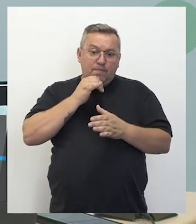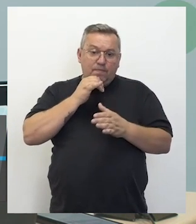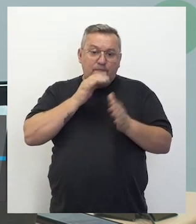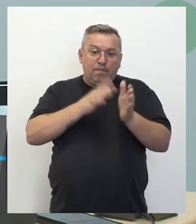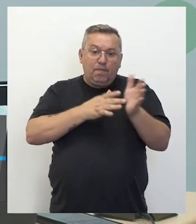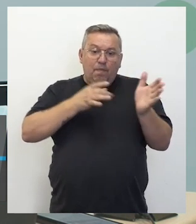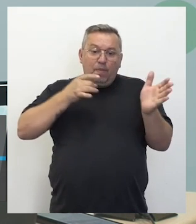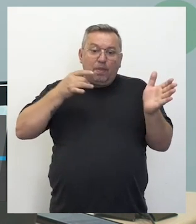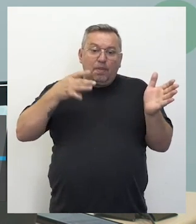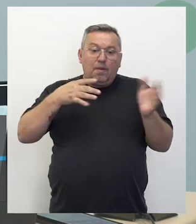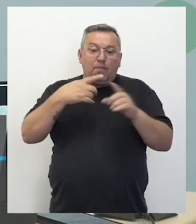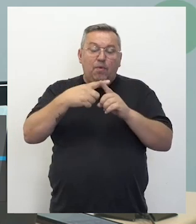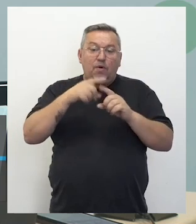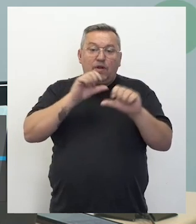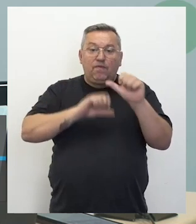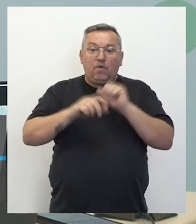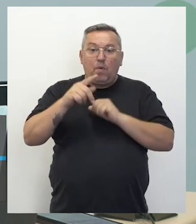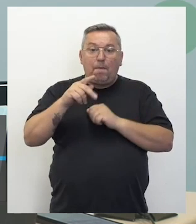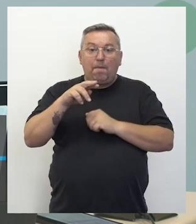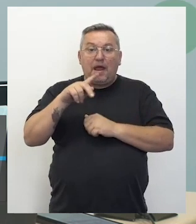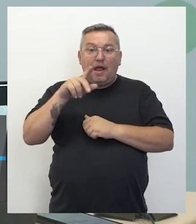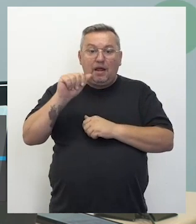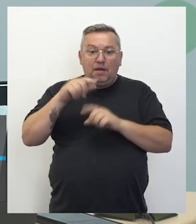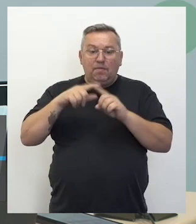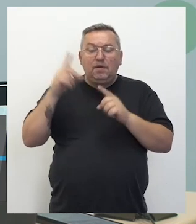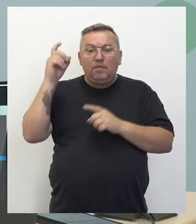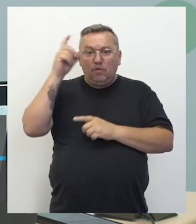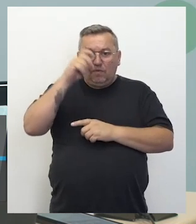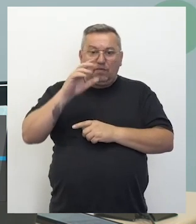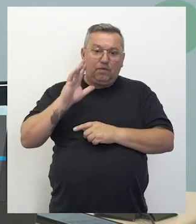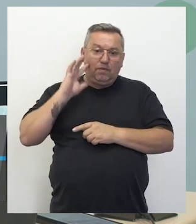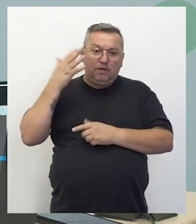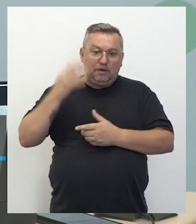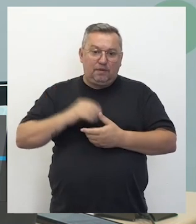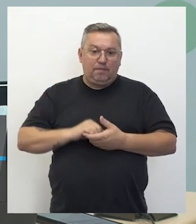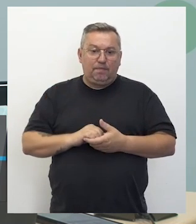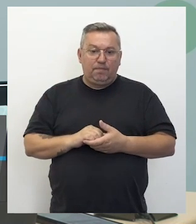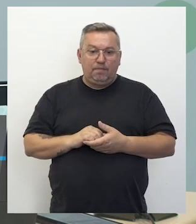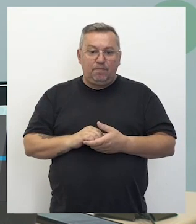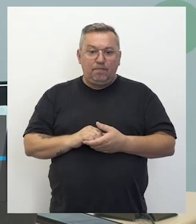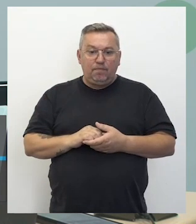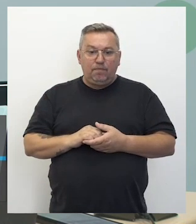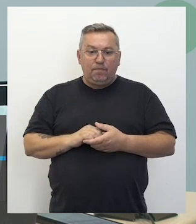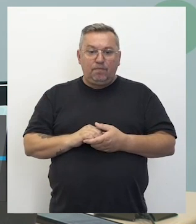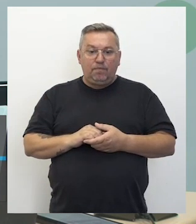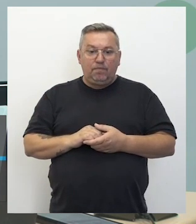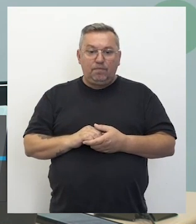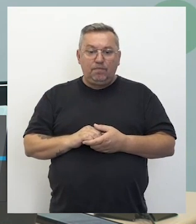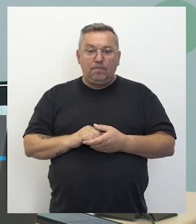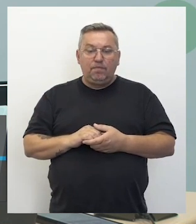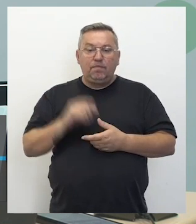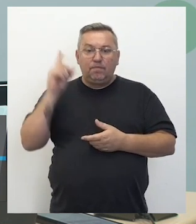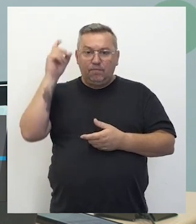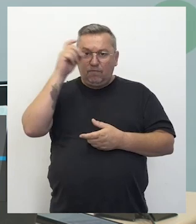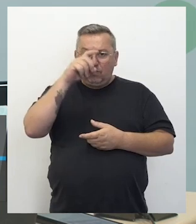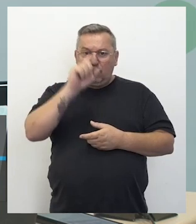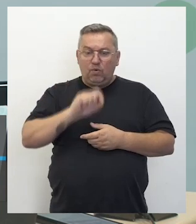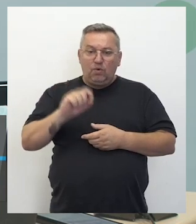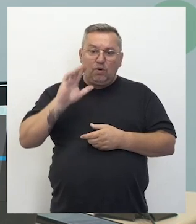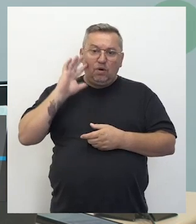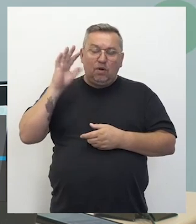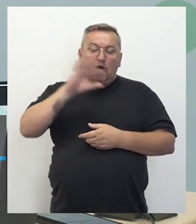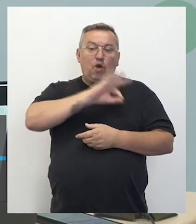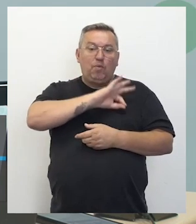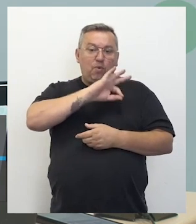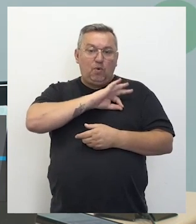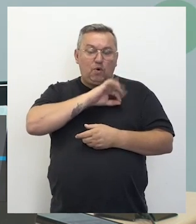de determinado animal porque virou uma praga. Mas é muito difícil acontecer. Então, assim, dificilmente, né, a polícia